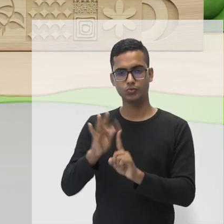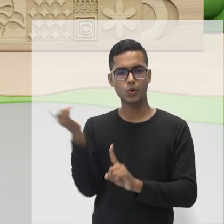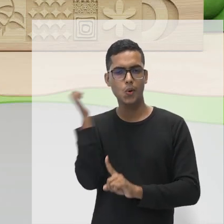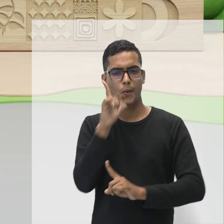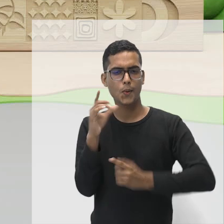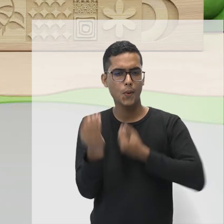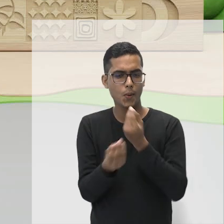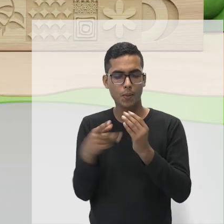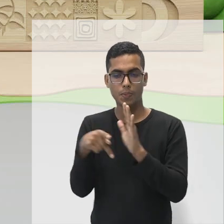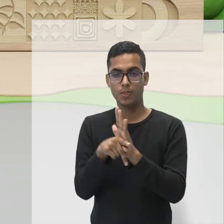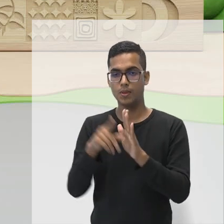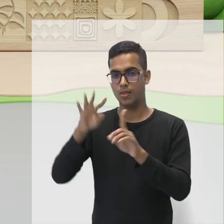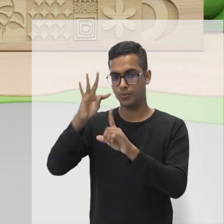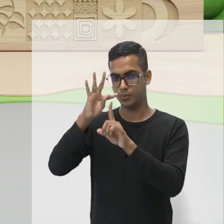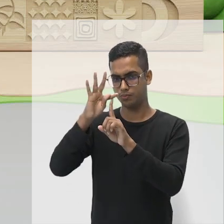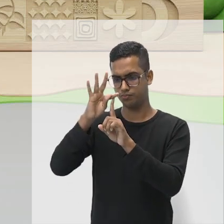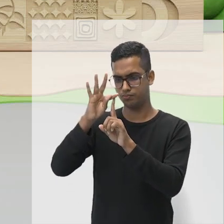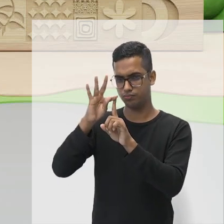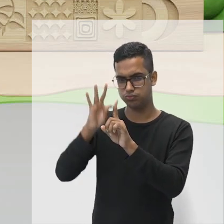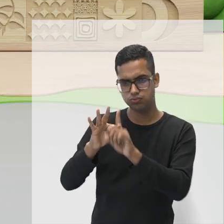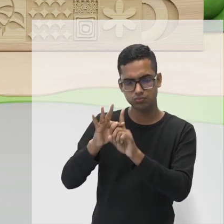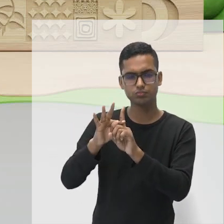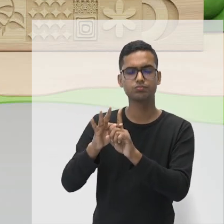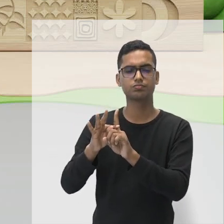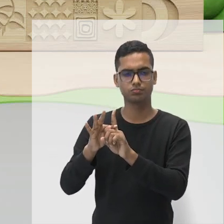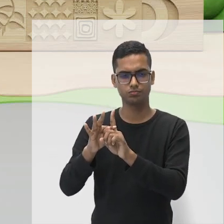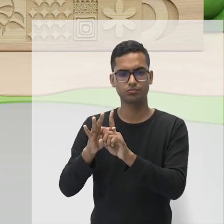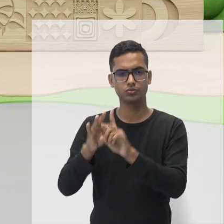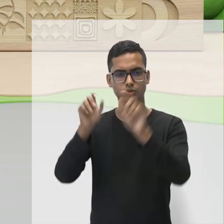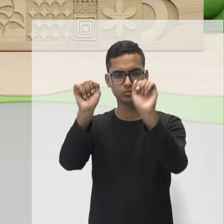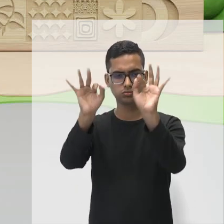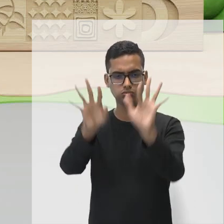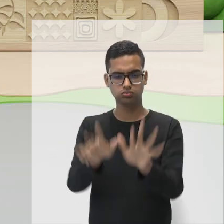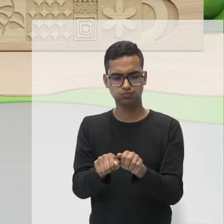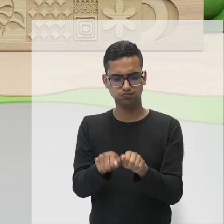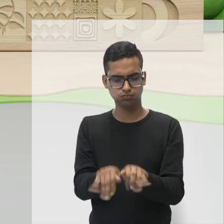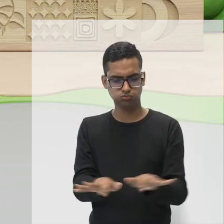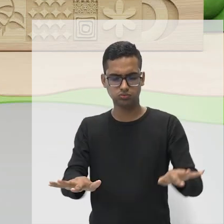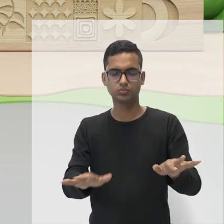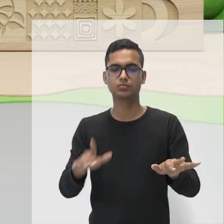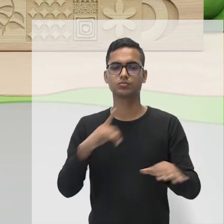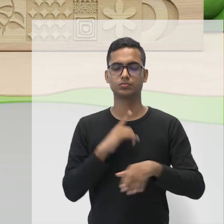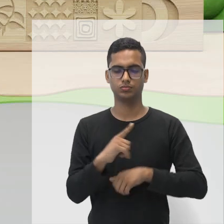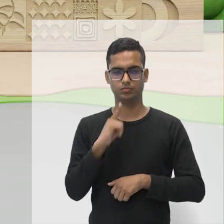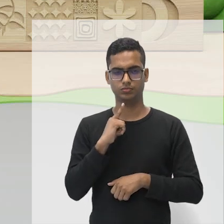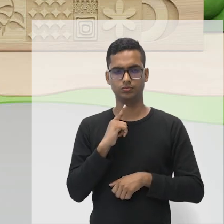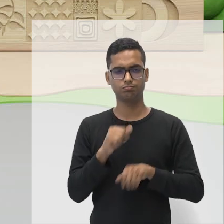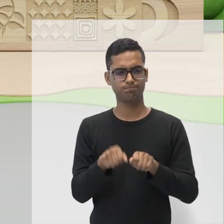nós vemos que quando diminui a temperatura, há a formação ali